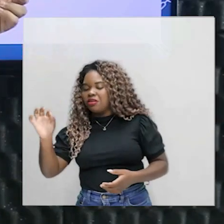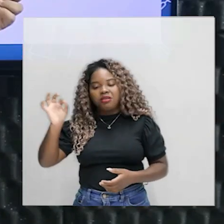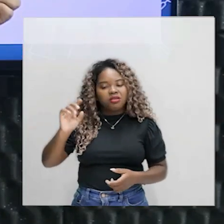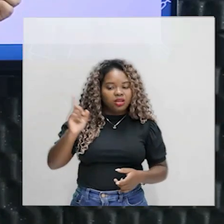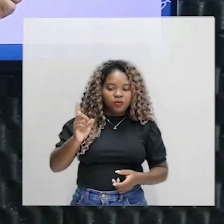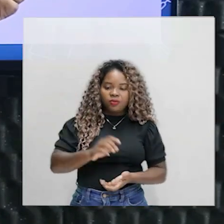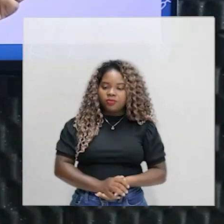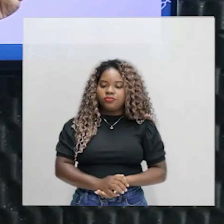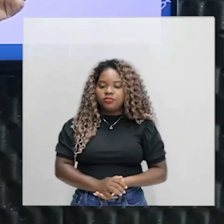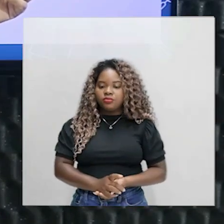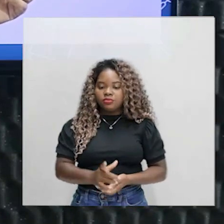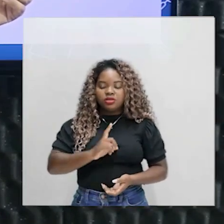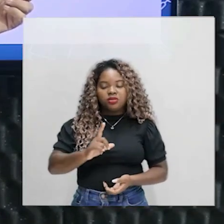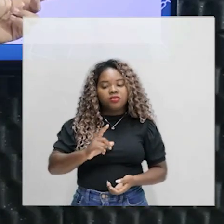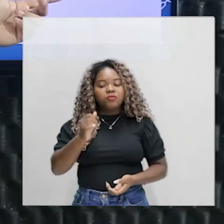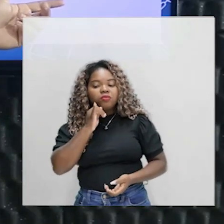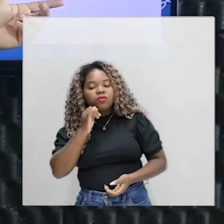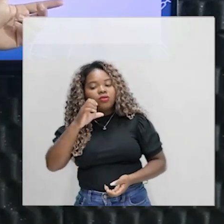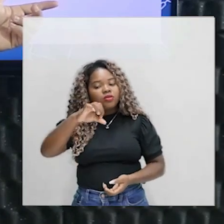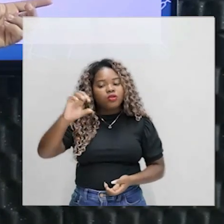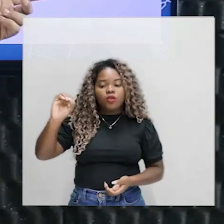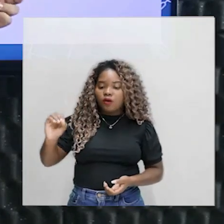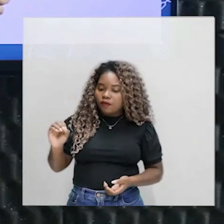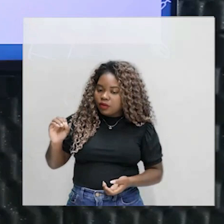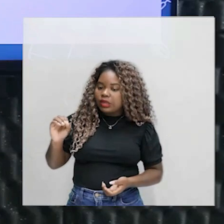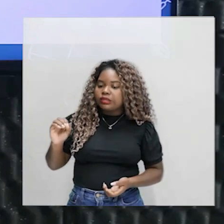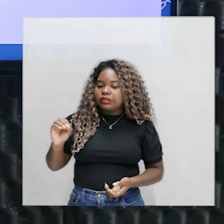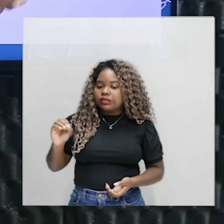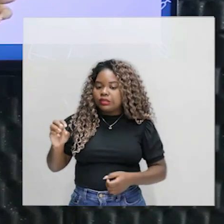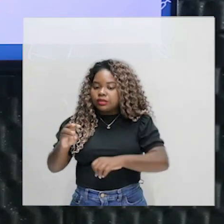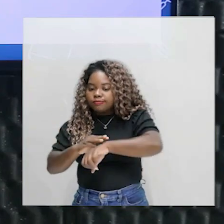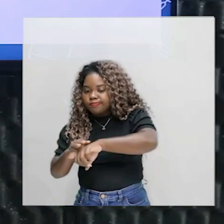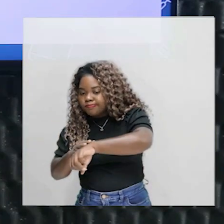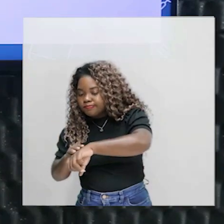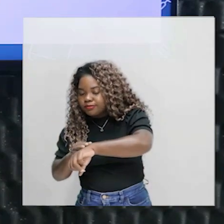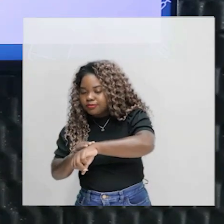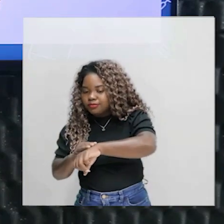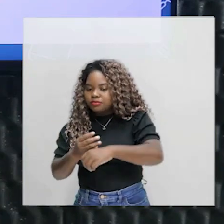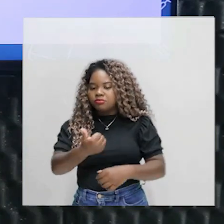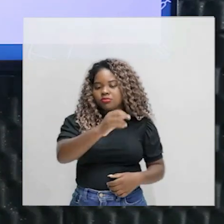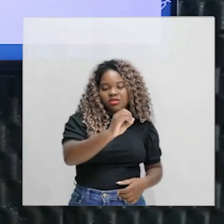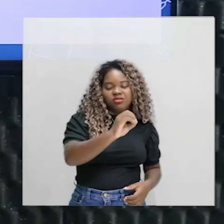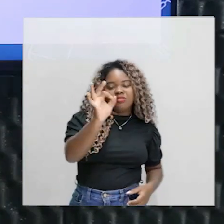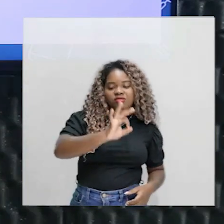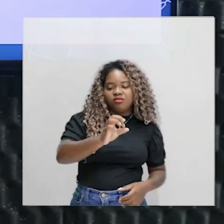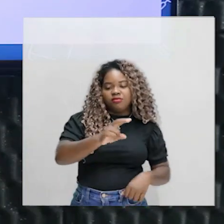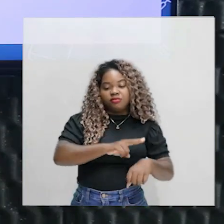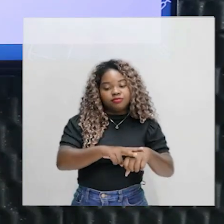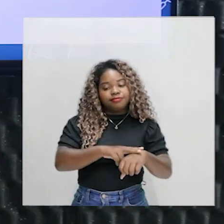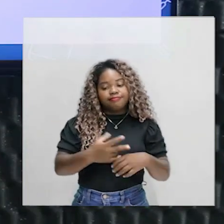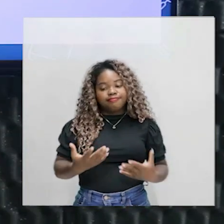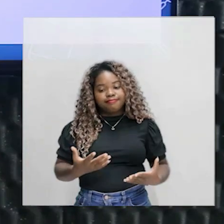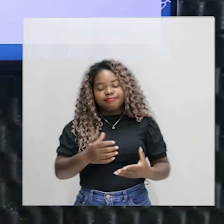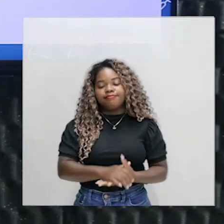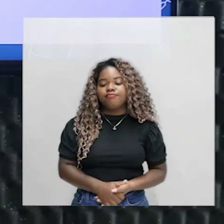por exemplo eu tenho uma taxa sei lá de 90% de indivíduos marrons para apenas 10% de indivíduos verdes